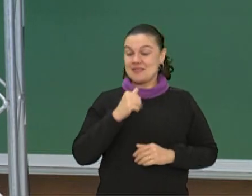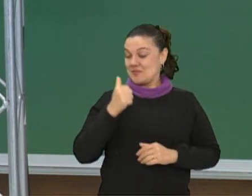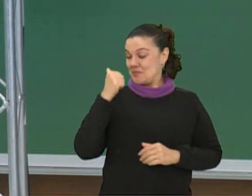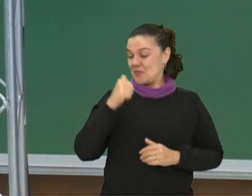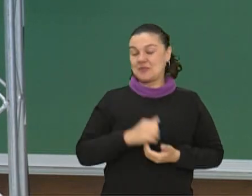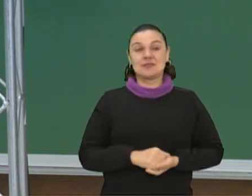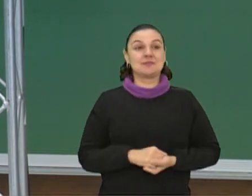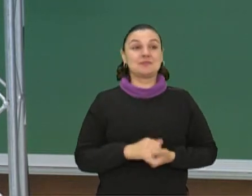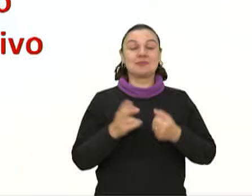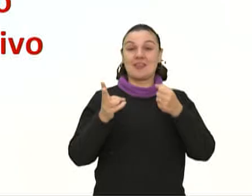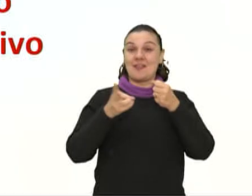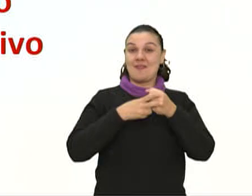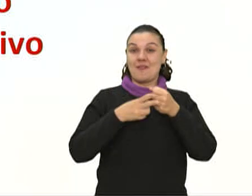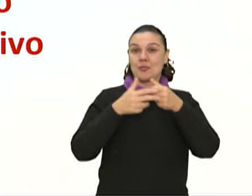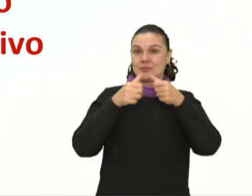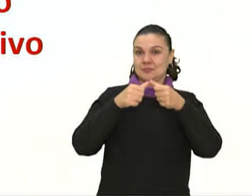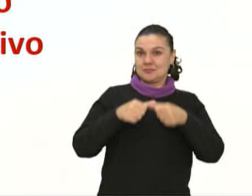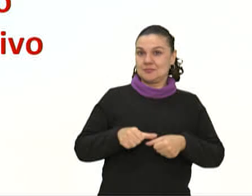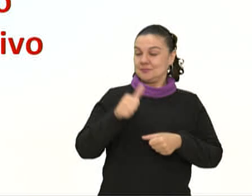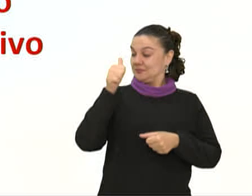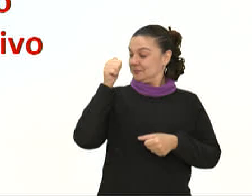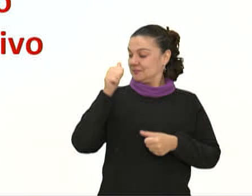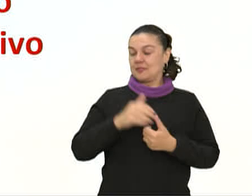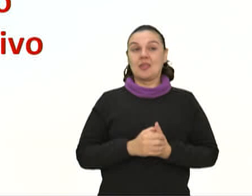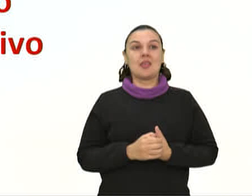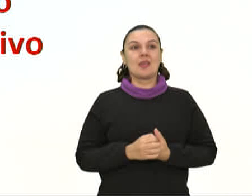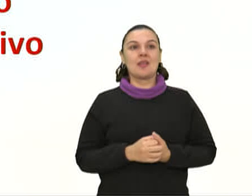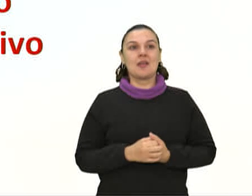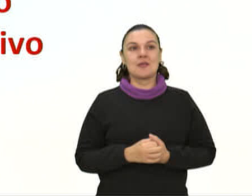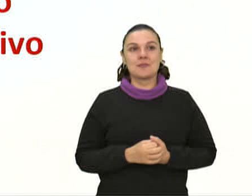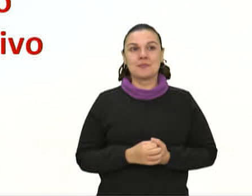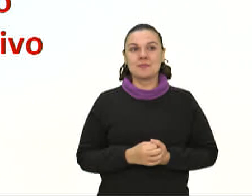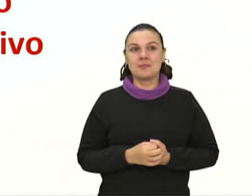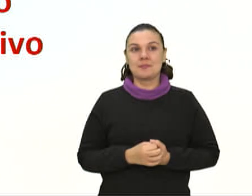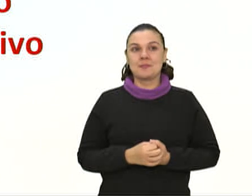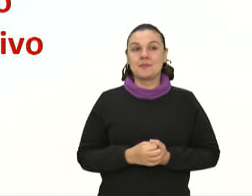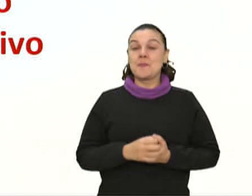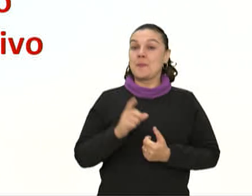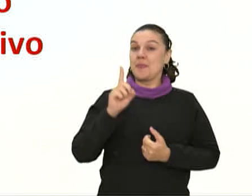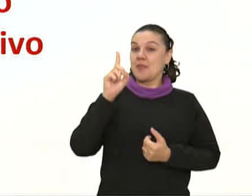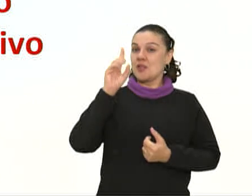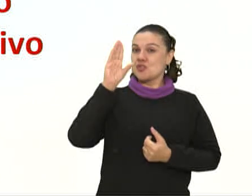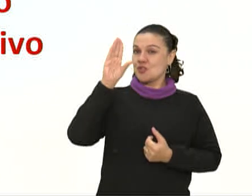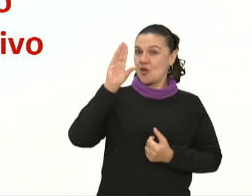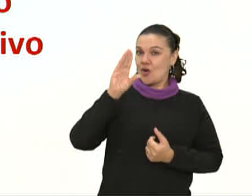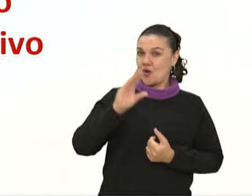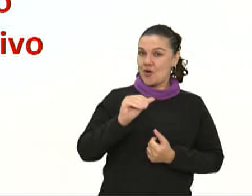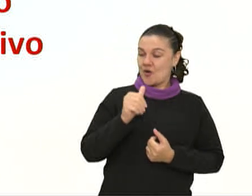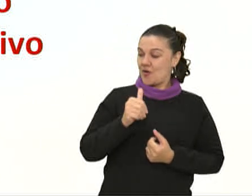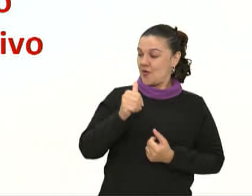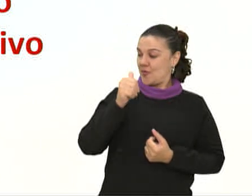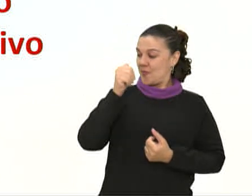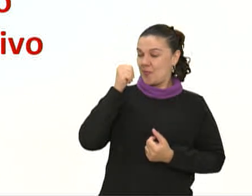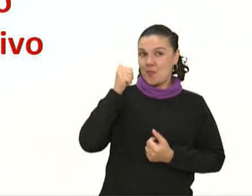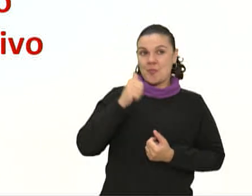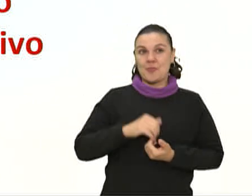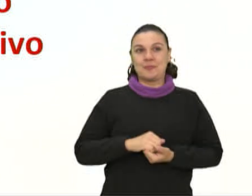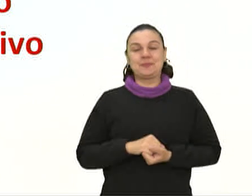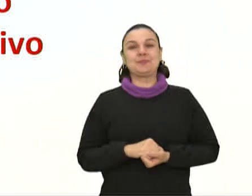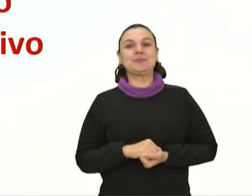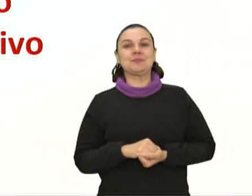Respostas. O verbo estava, que estava no tempo pretérito imperfeito do